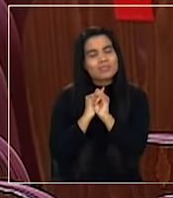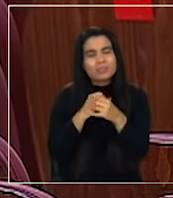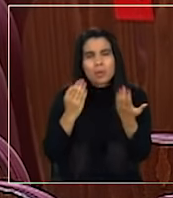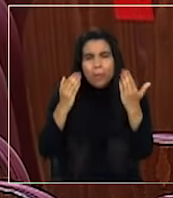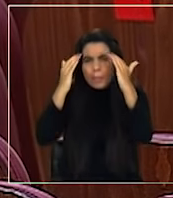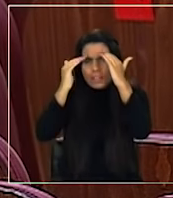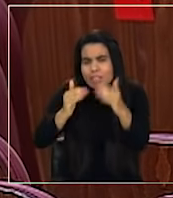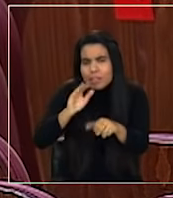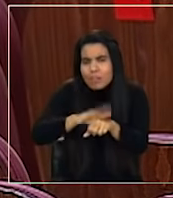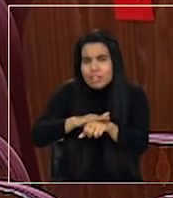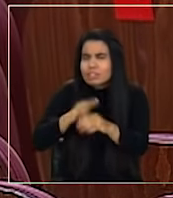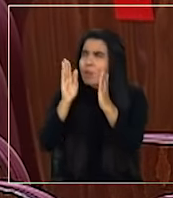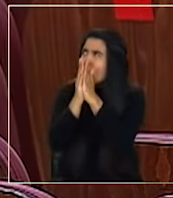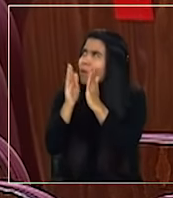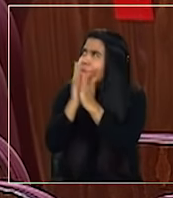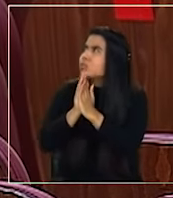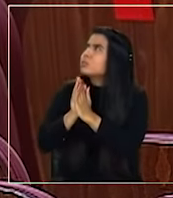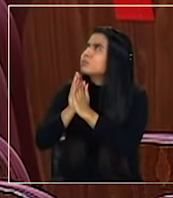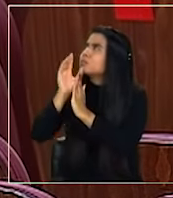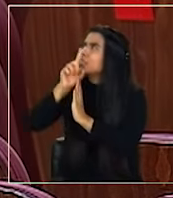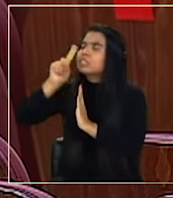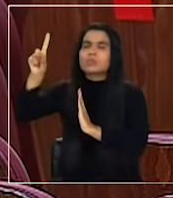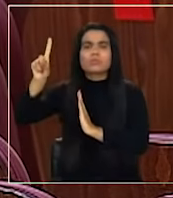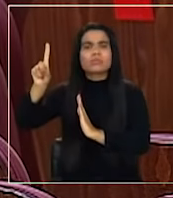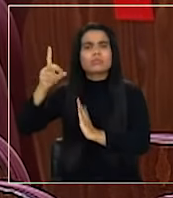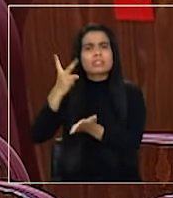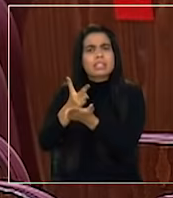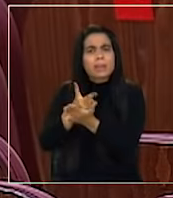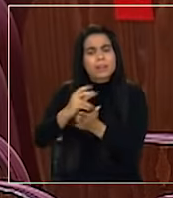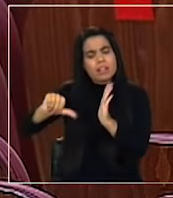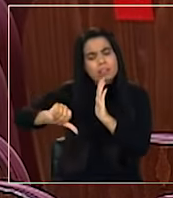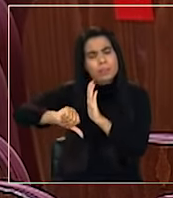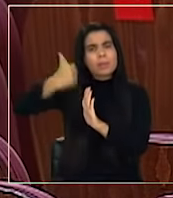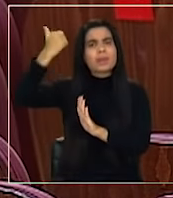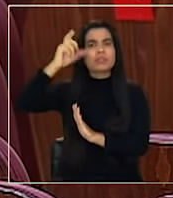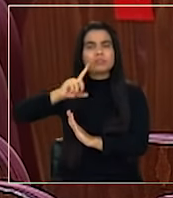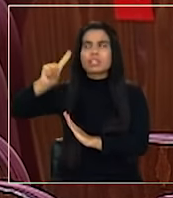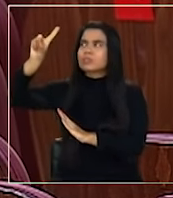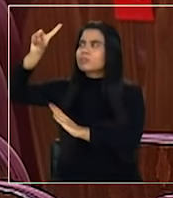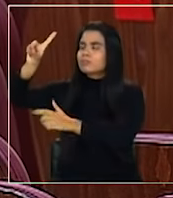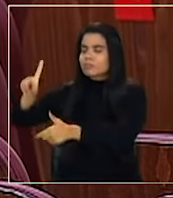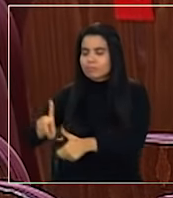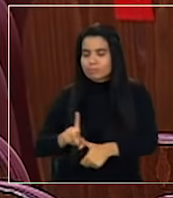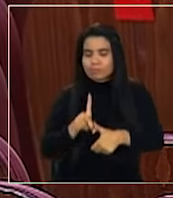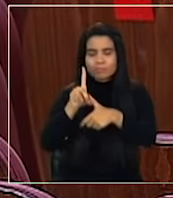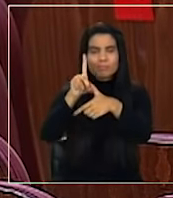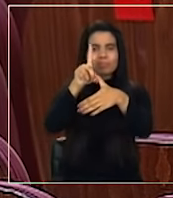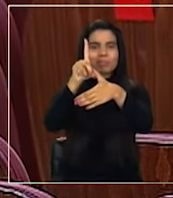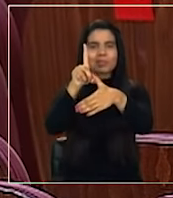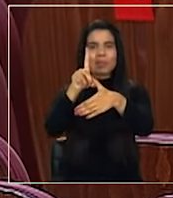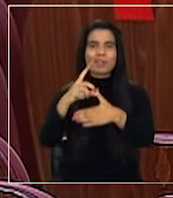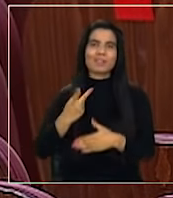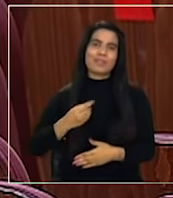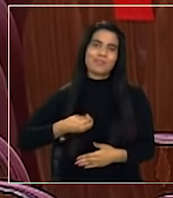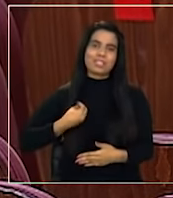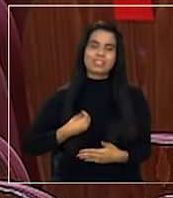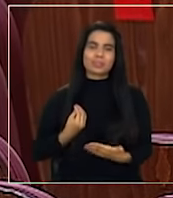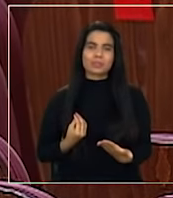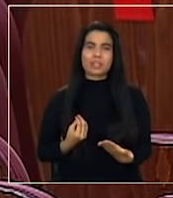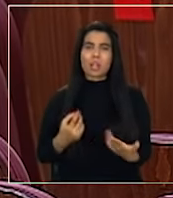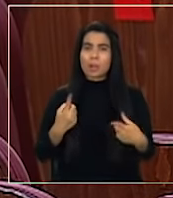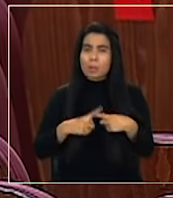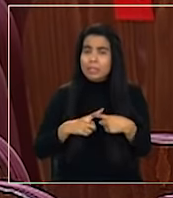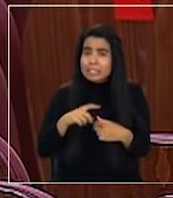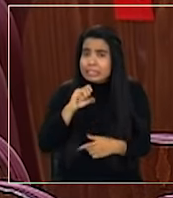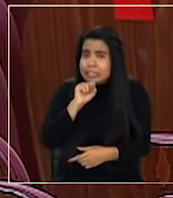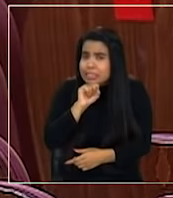busque o Espírito Santo. Coloque a Deus em primeiro lugar na sua vida, em tudo que você fizer. Porque se você